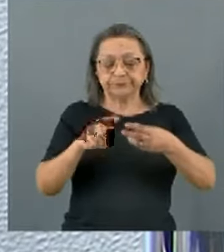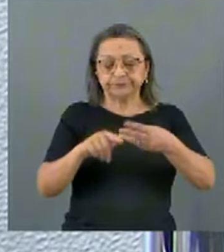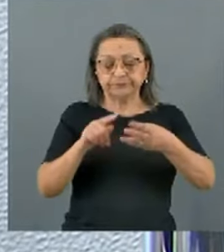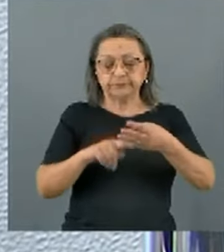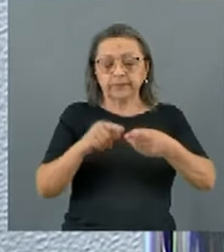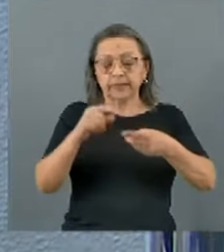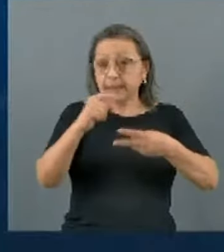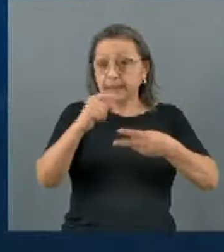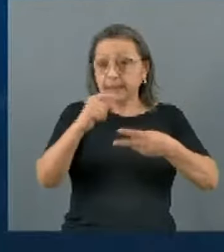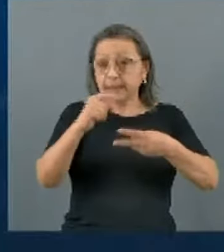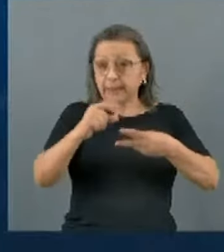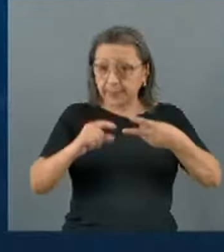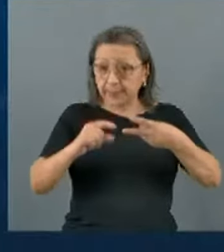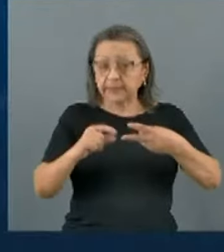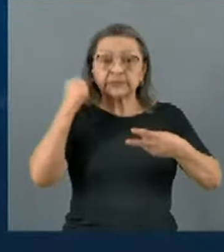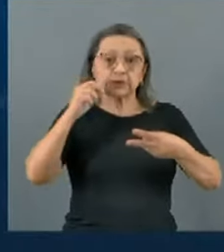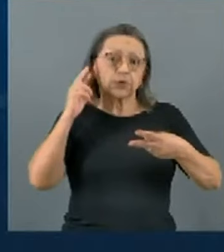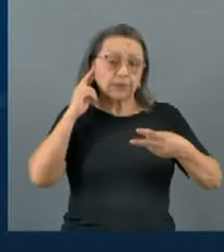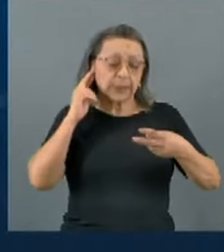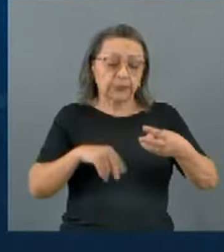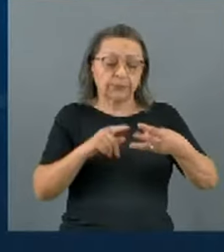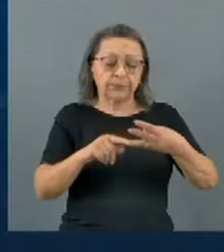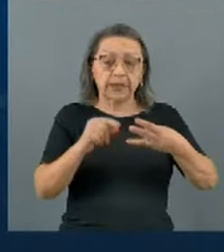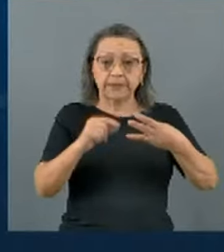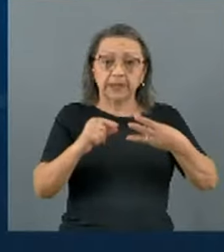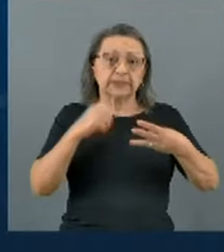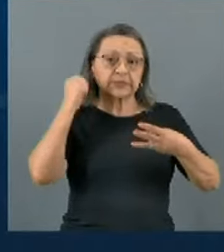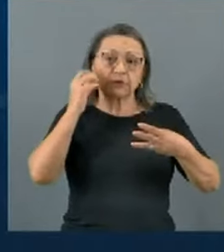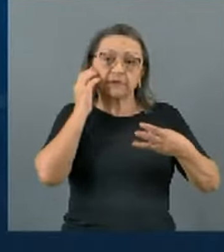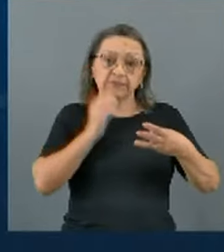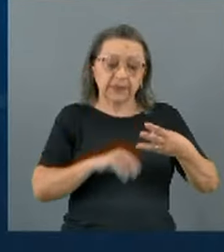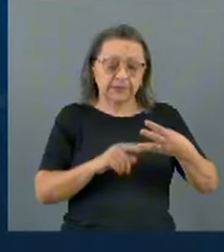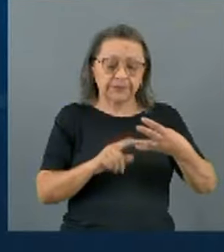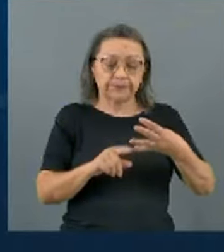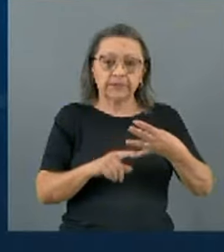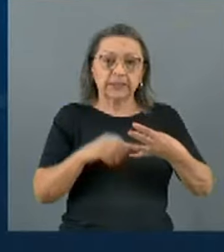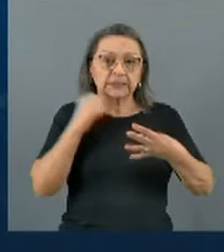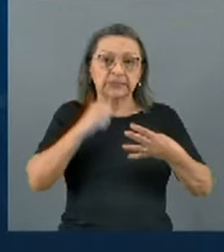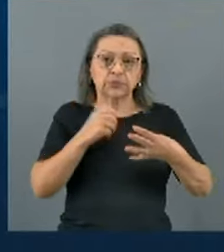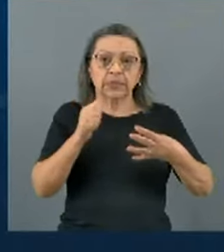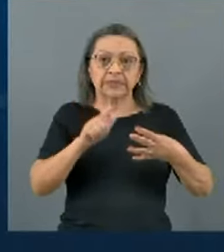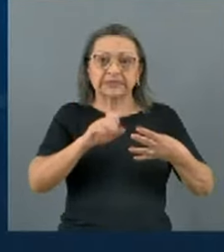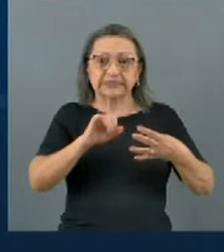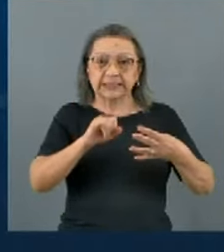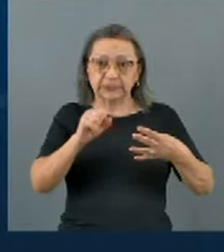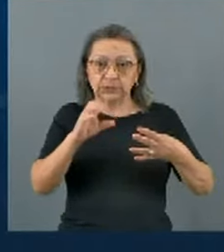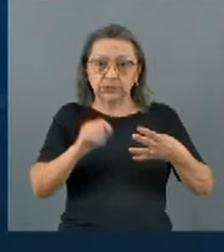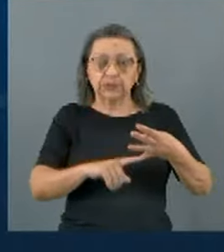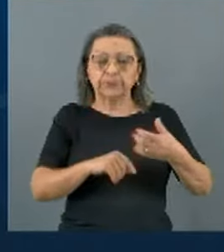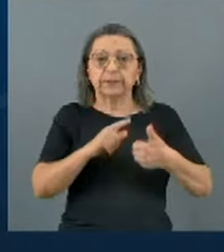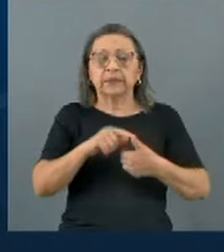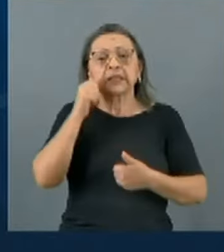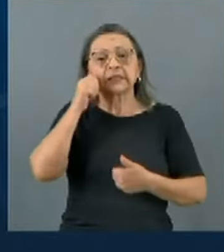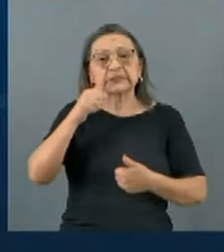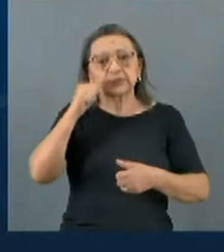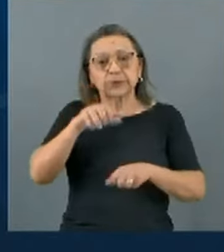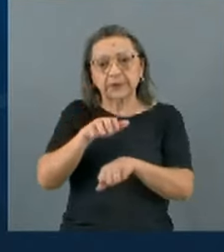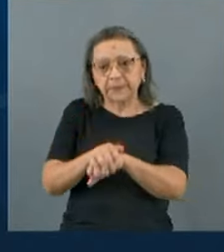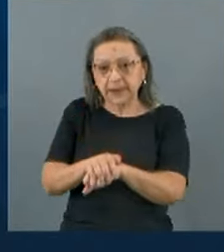2 emendas do senador Romário, uma emenda do senador Flávio Arnes, uma do senador Alessandro Vieira, da senadora Mara